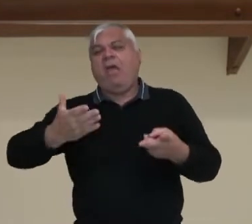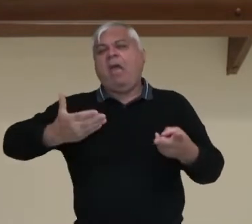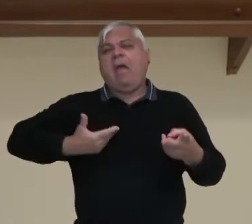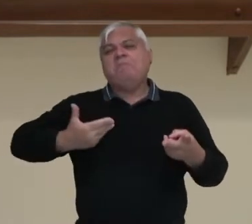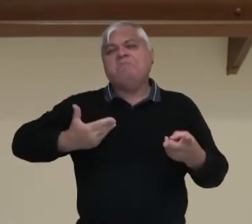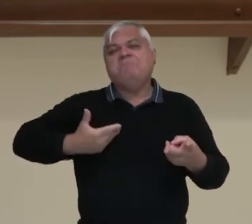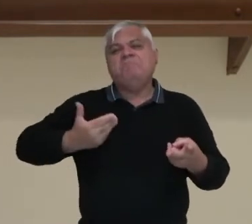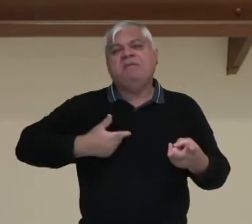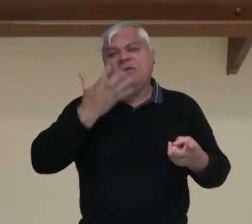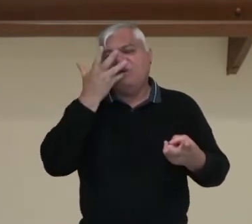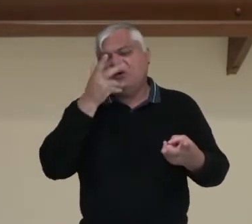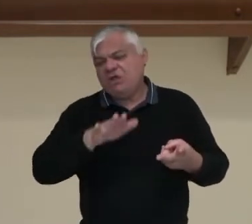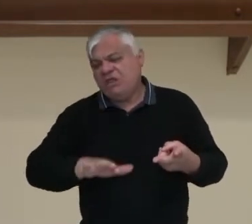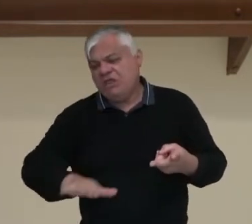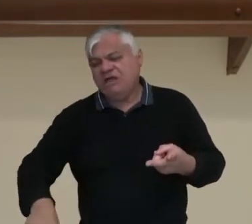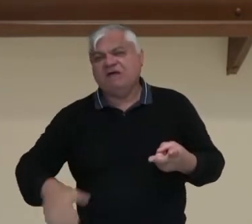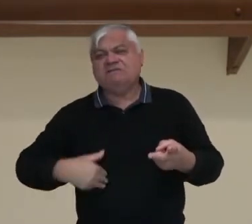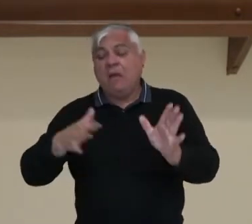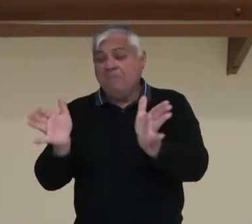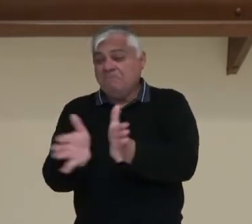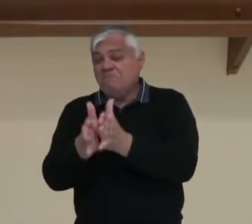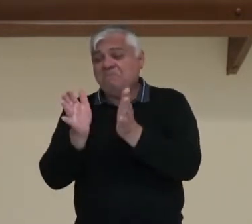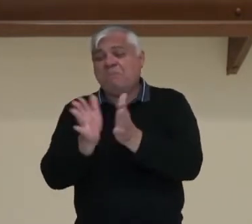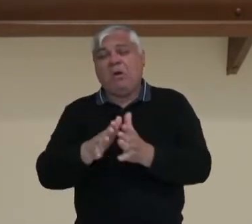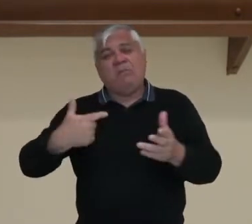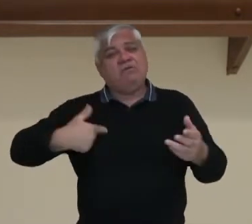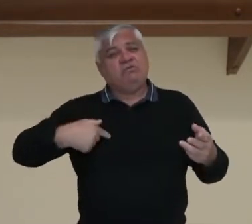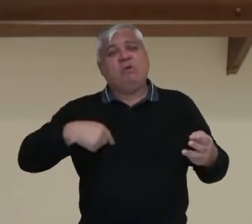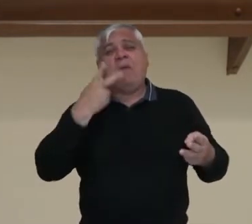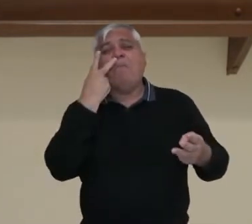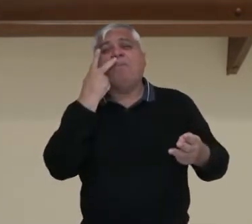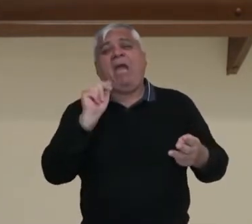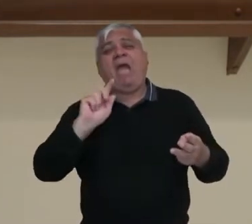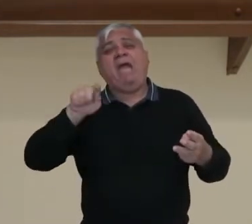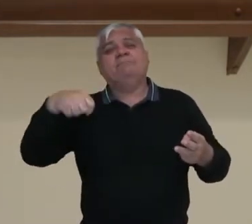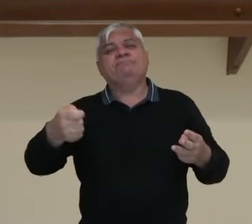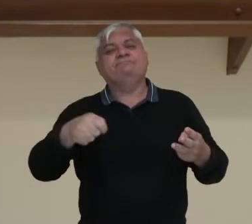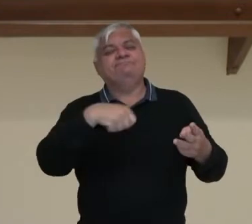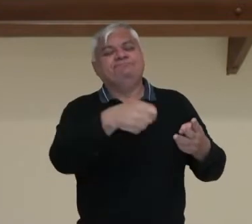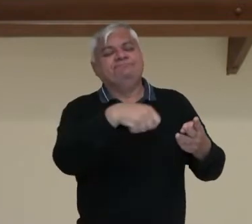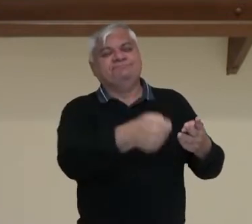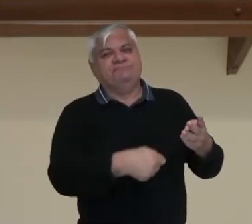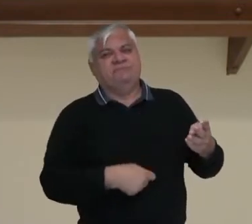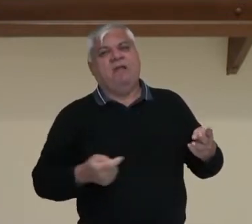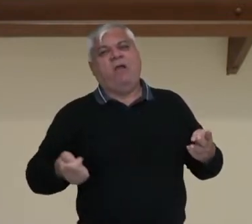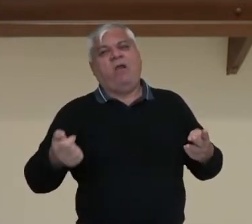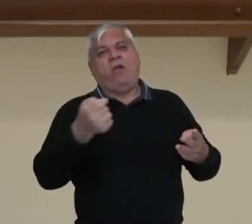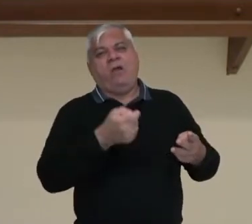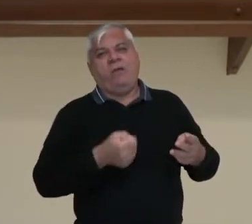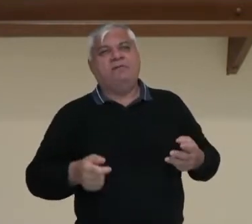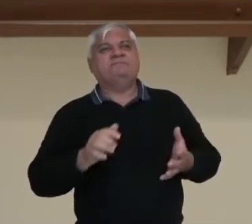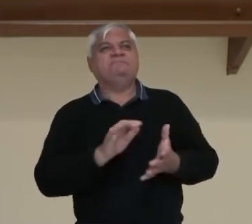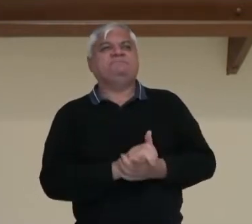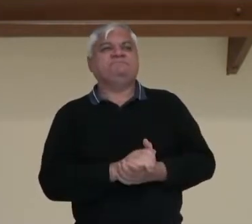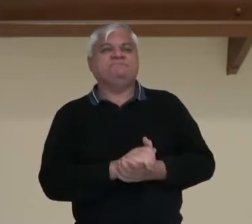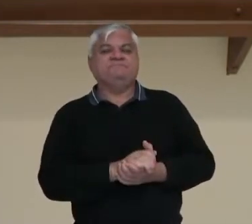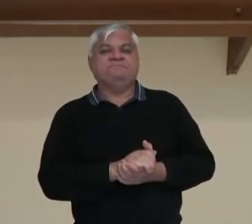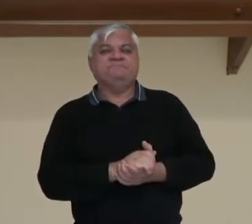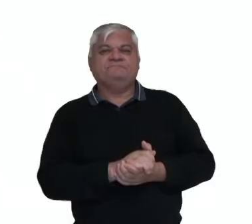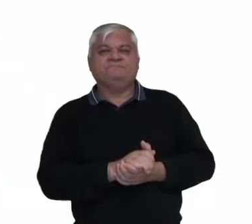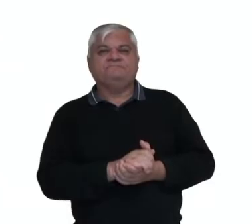o pai dos pobres. Essas eram as imagens e a ideia que era passado a todos.